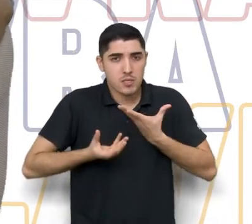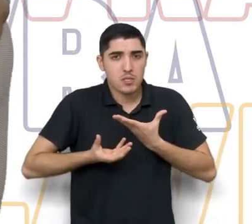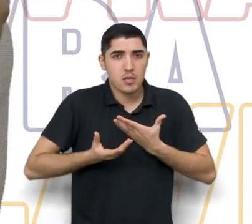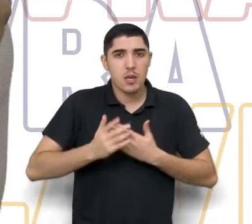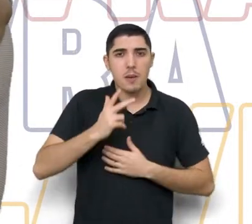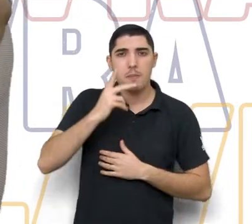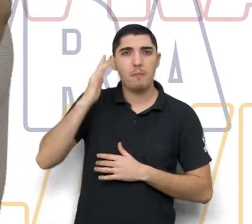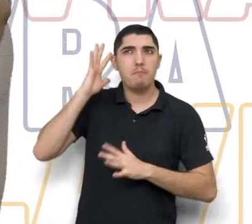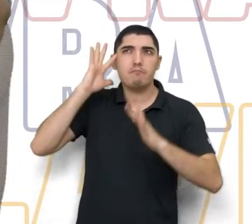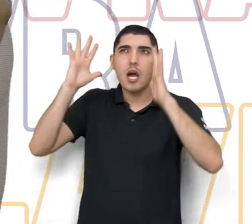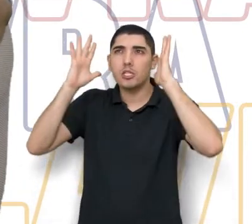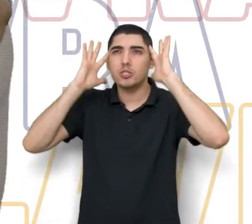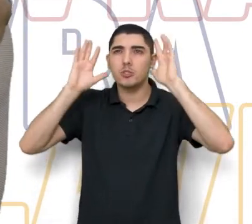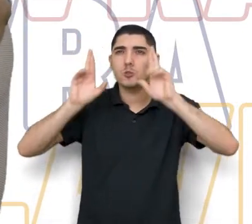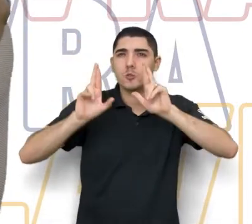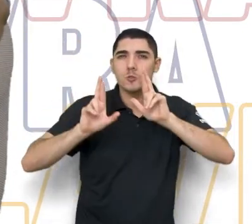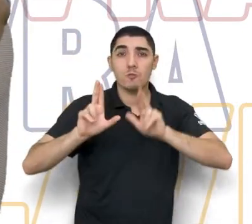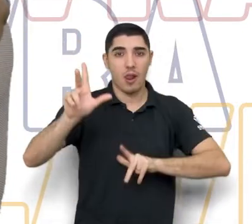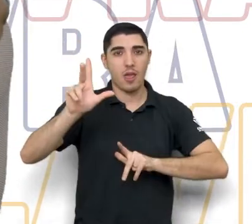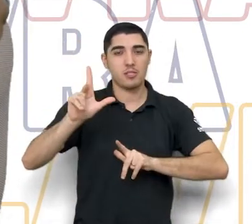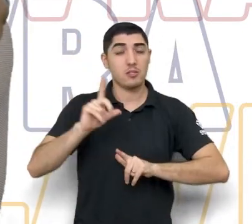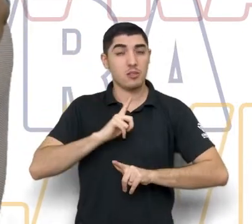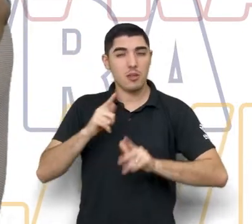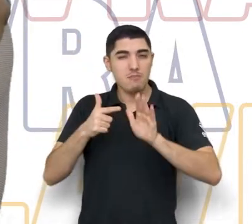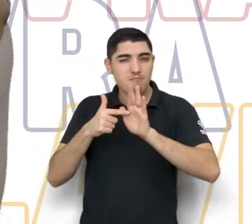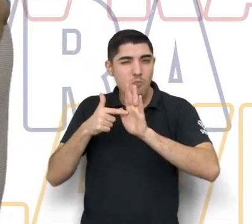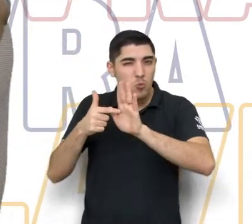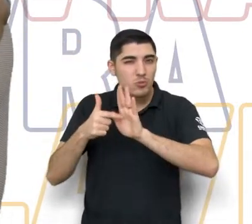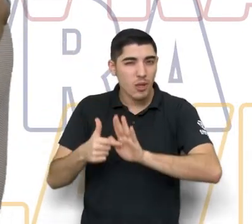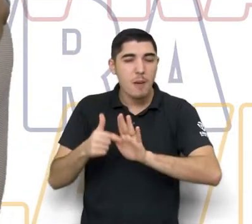forma, uma poesia que pensava muito os efeitos